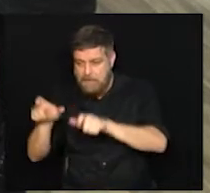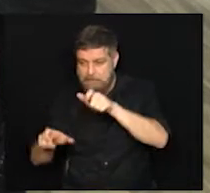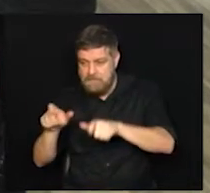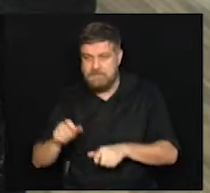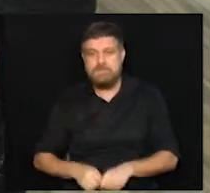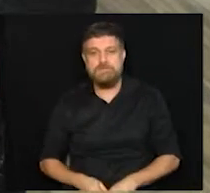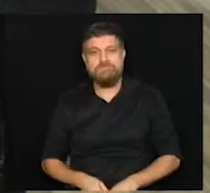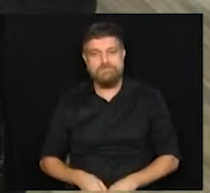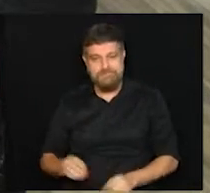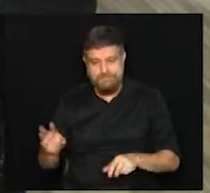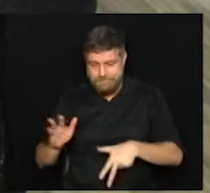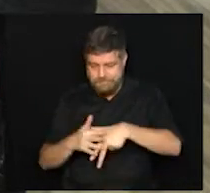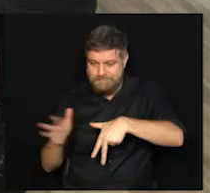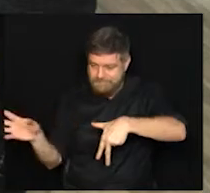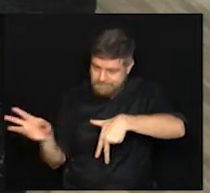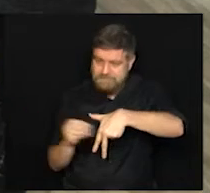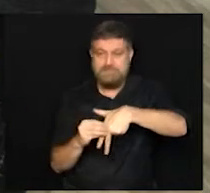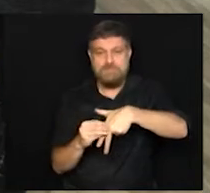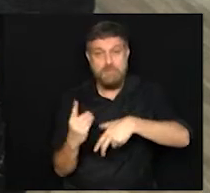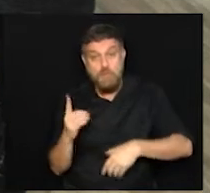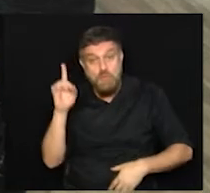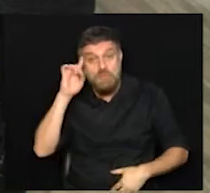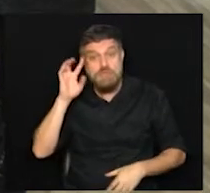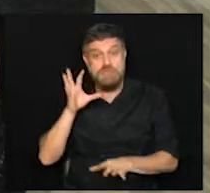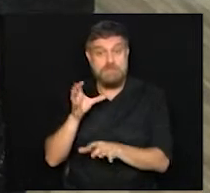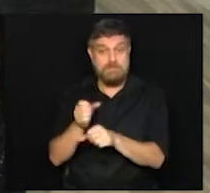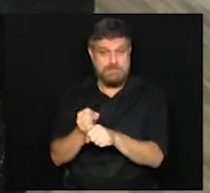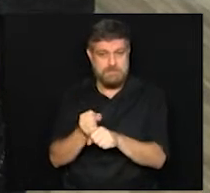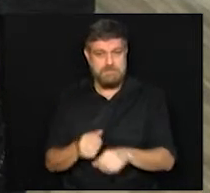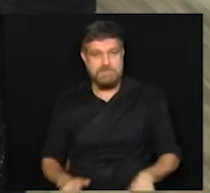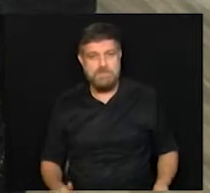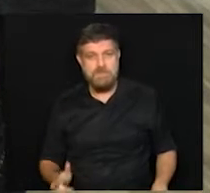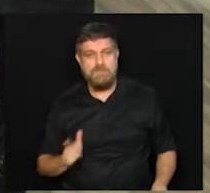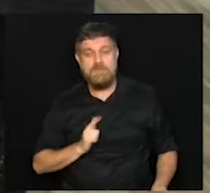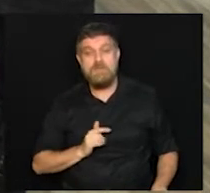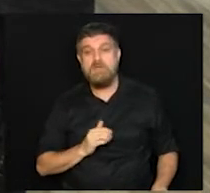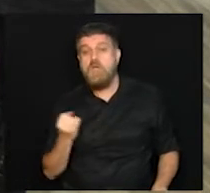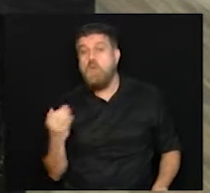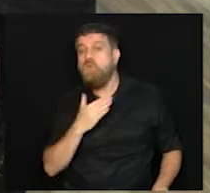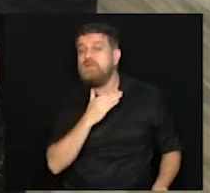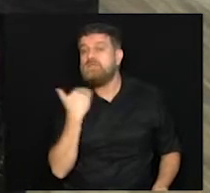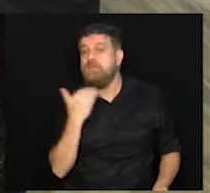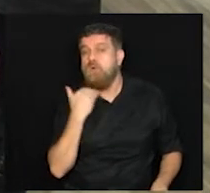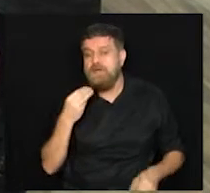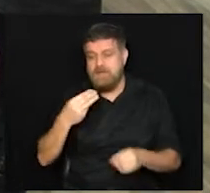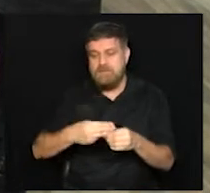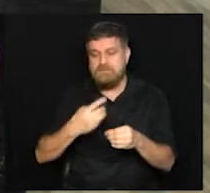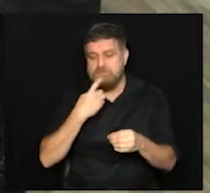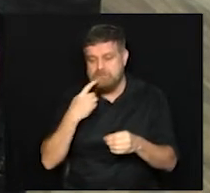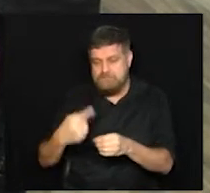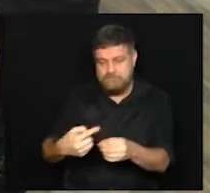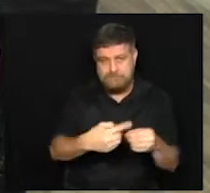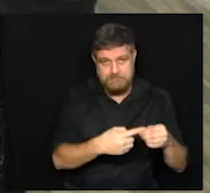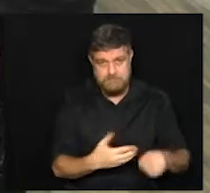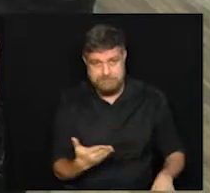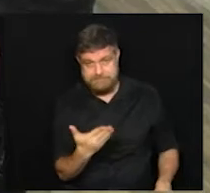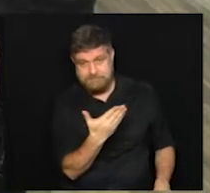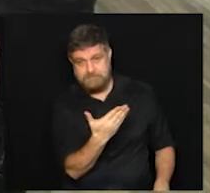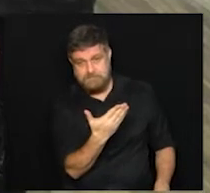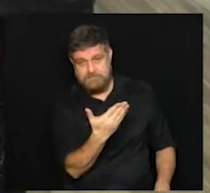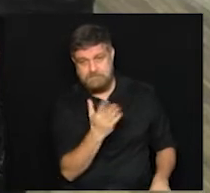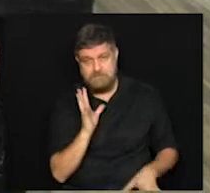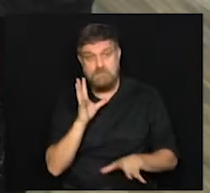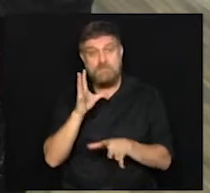testaram positivo nas últimas 24 horas. Agora nós vamos falar dos óbitos na RMC. São